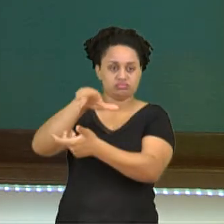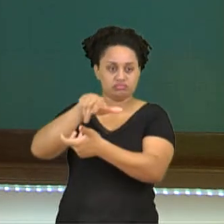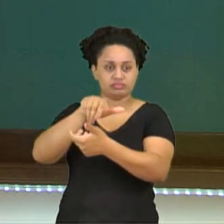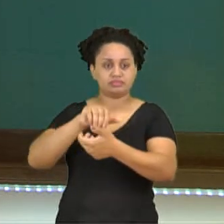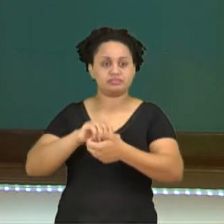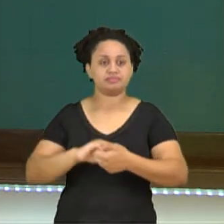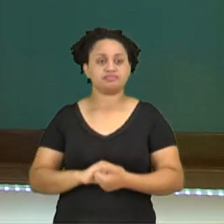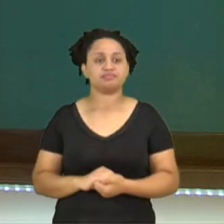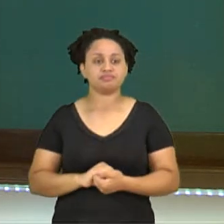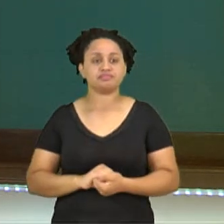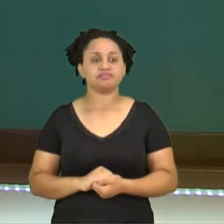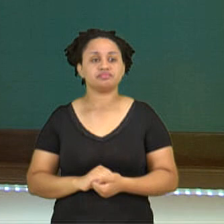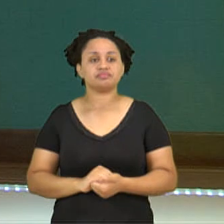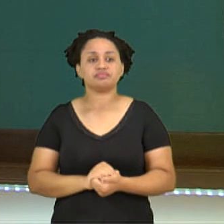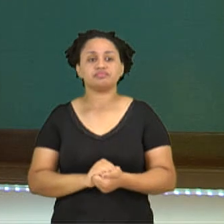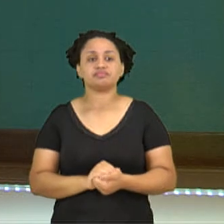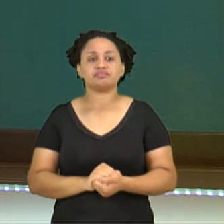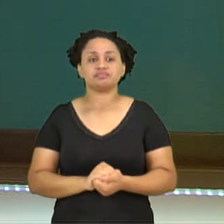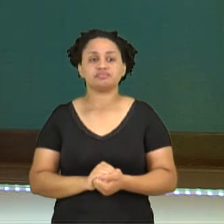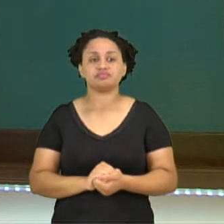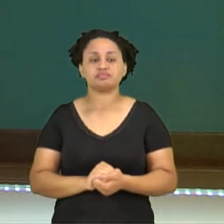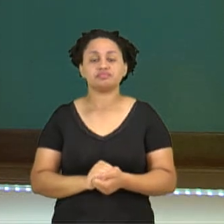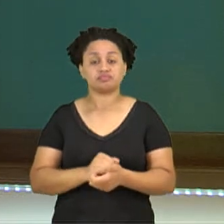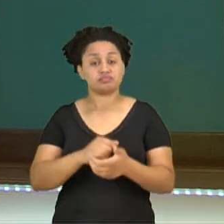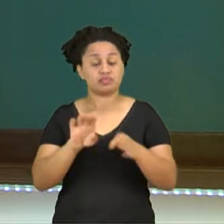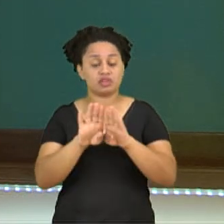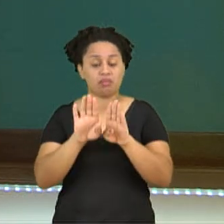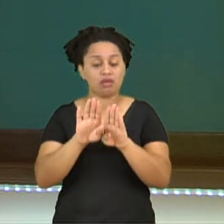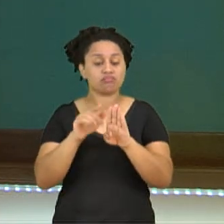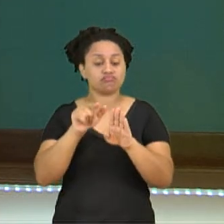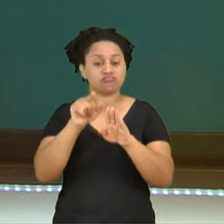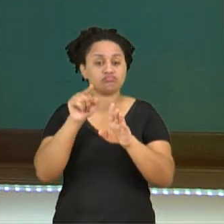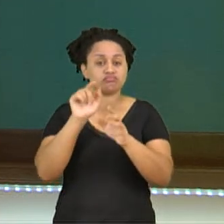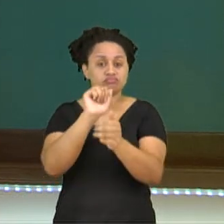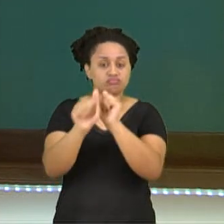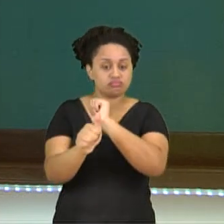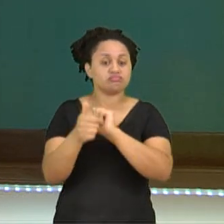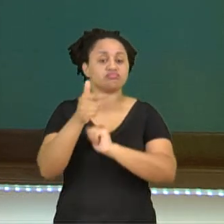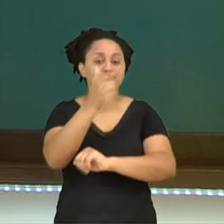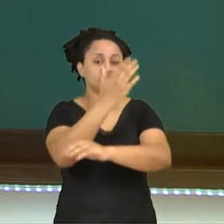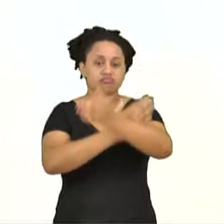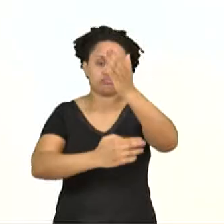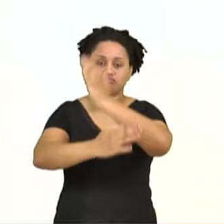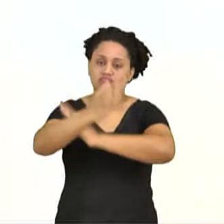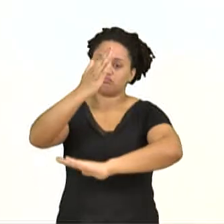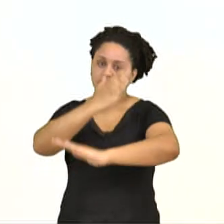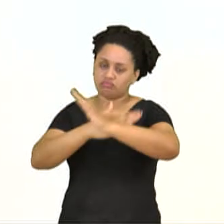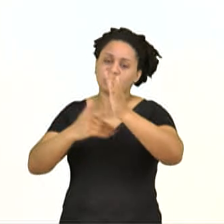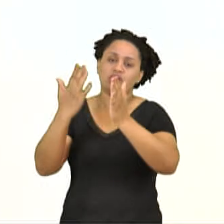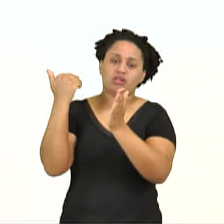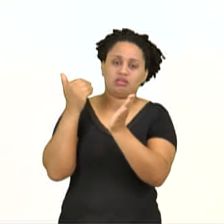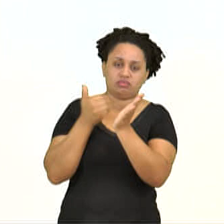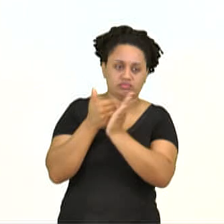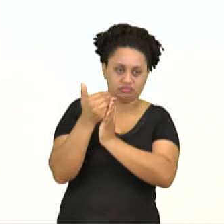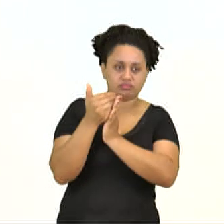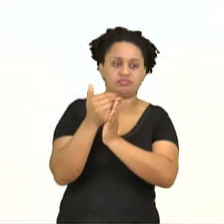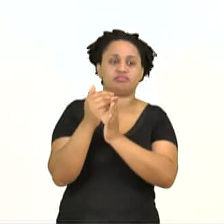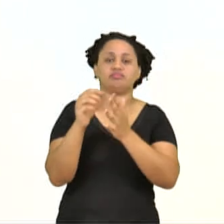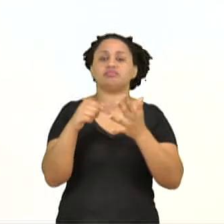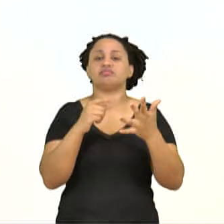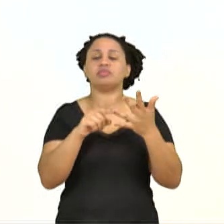americanos. Faz parte das Paralimpíadas desde a primeira edição, praticado por atletas com